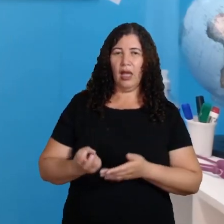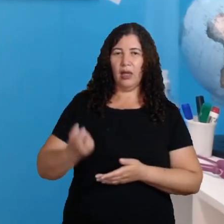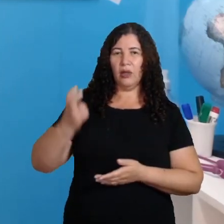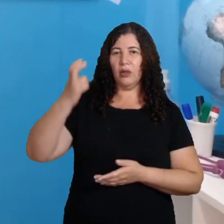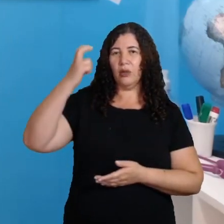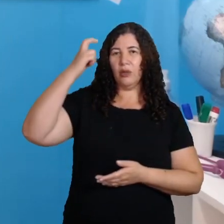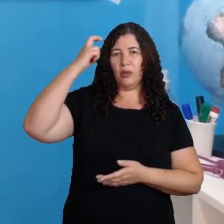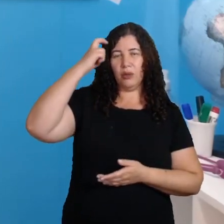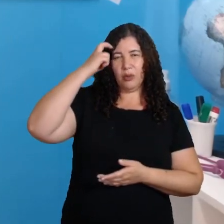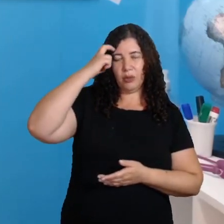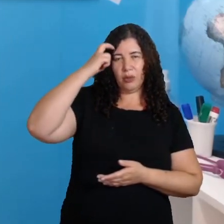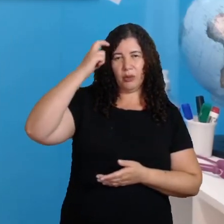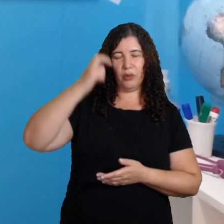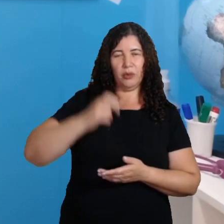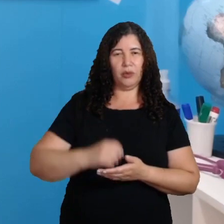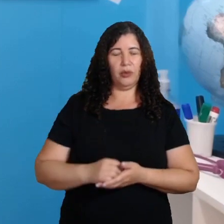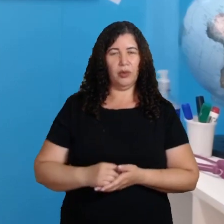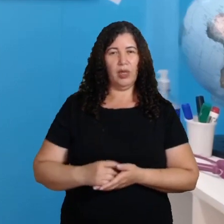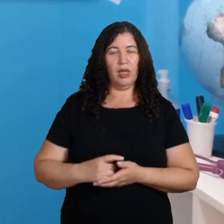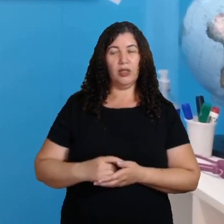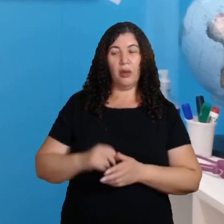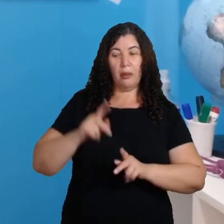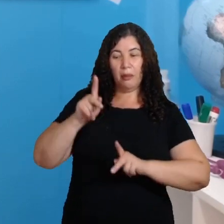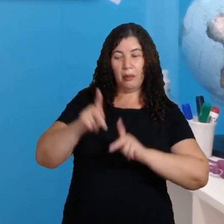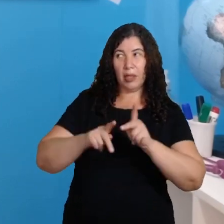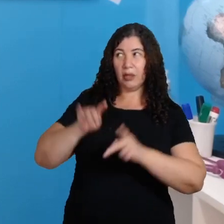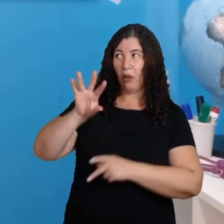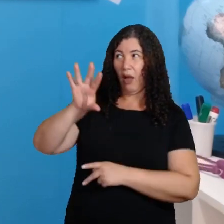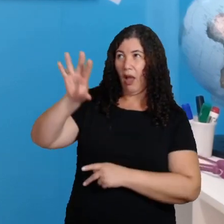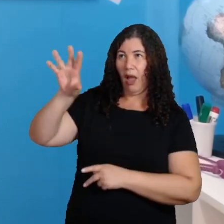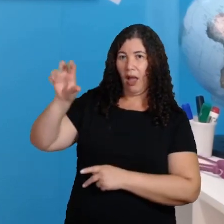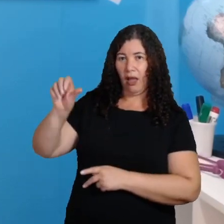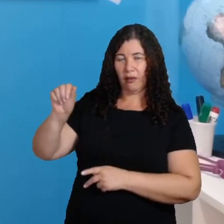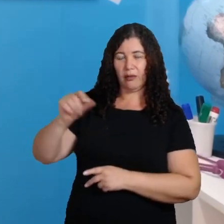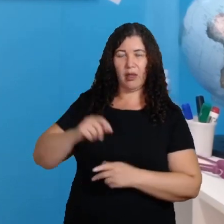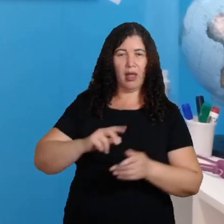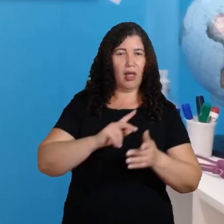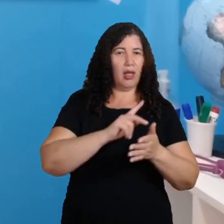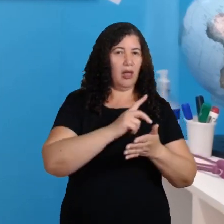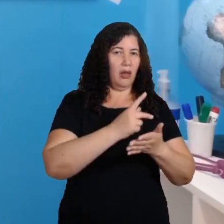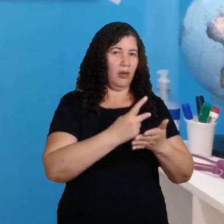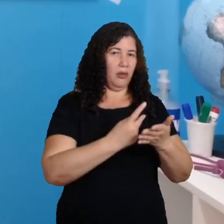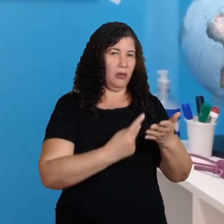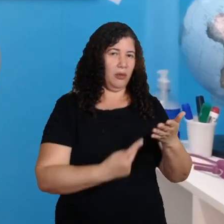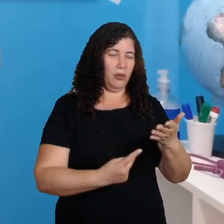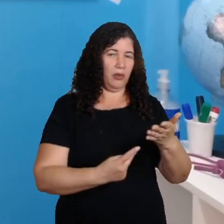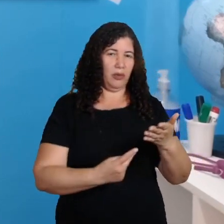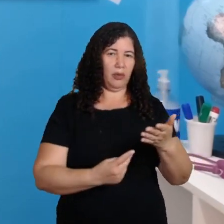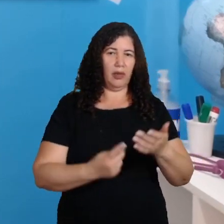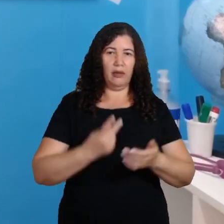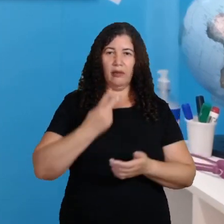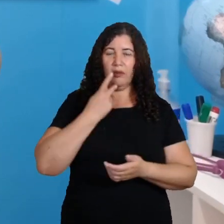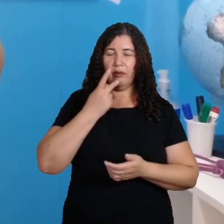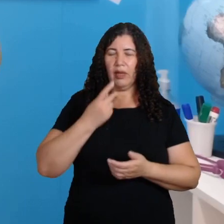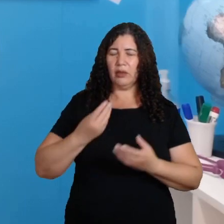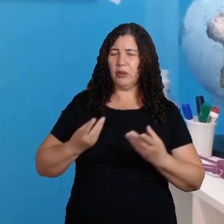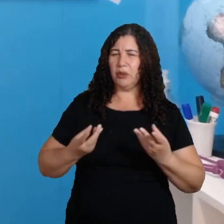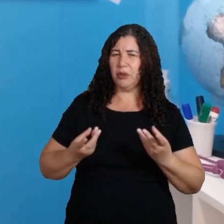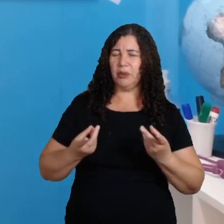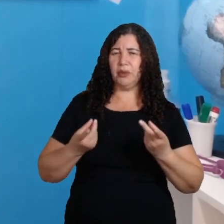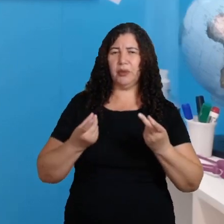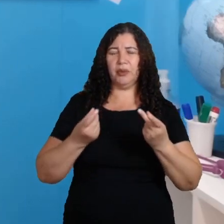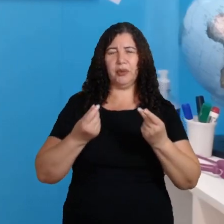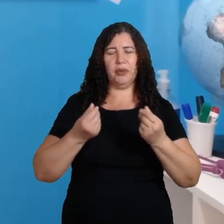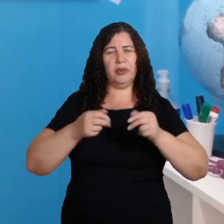vamos falar de afrodescendência. É um poema em que vamos falar sobre a riqueza, sobre